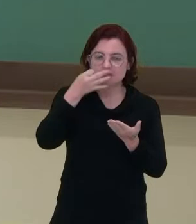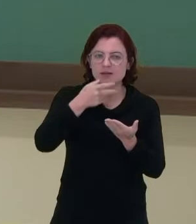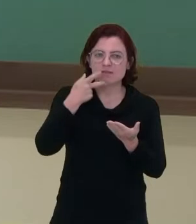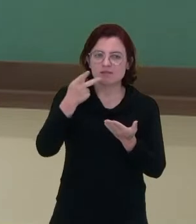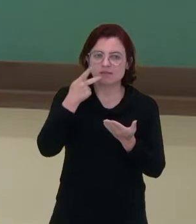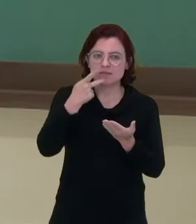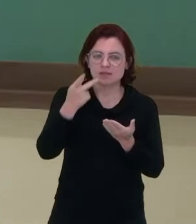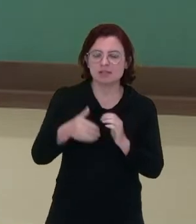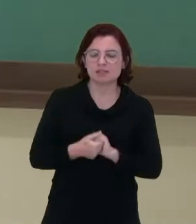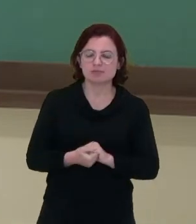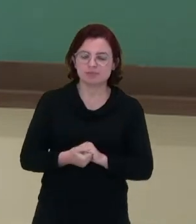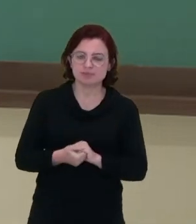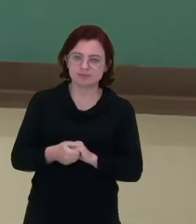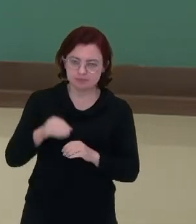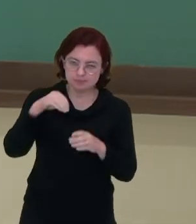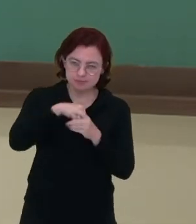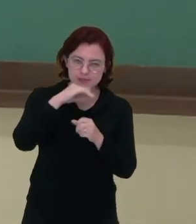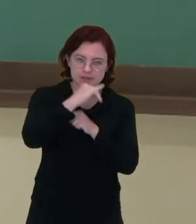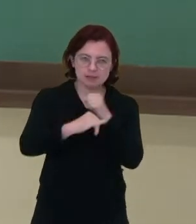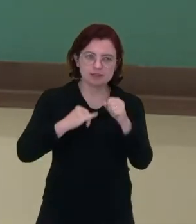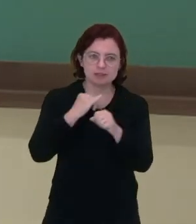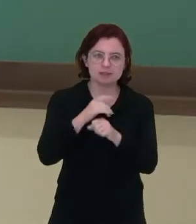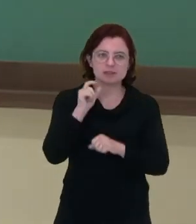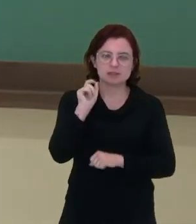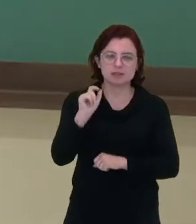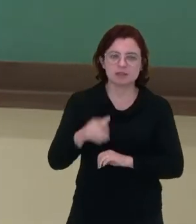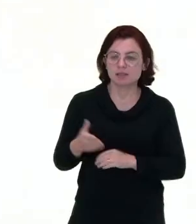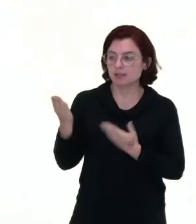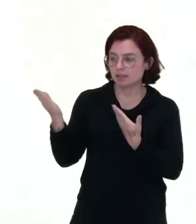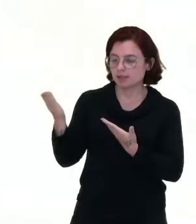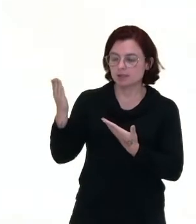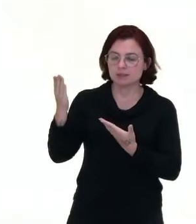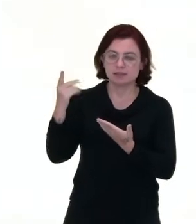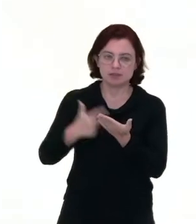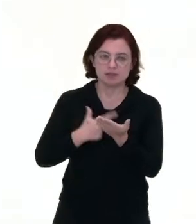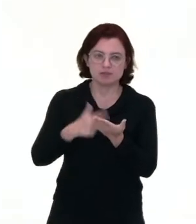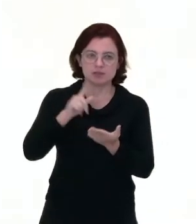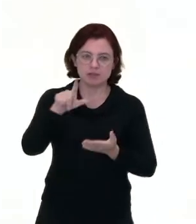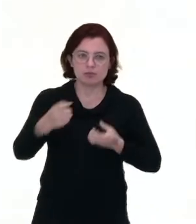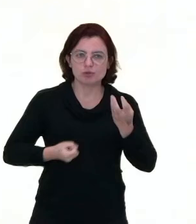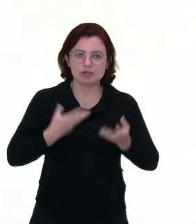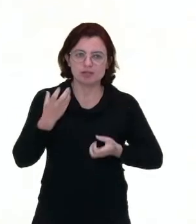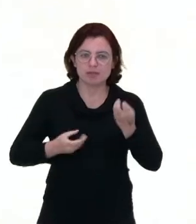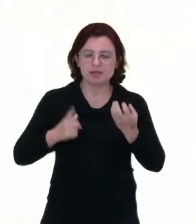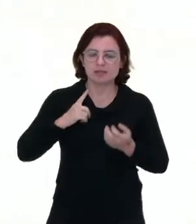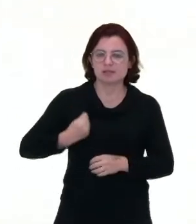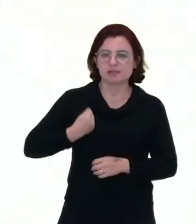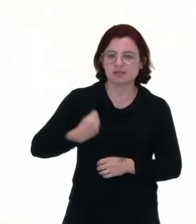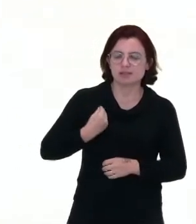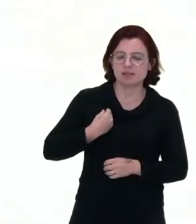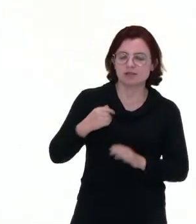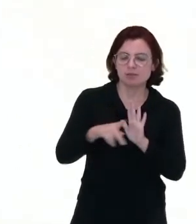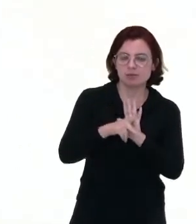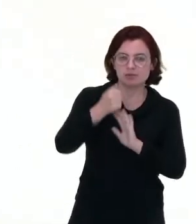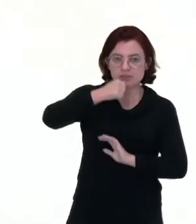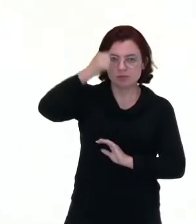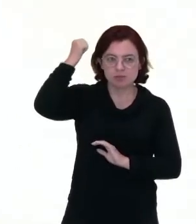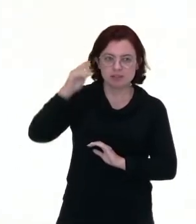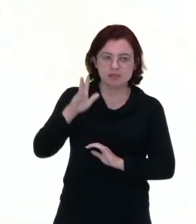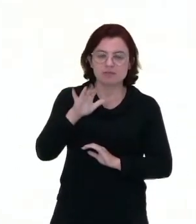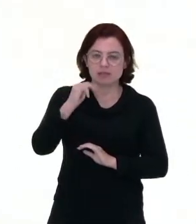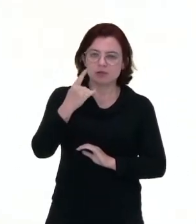por exemplo, aqui no texto 3, diz assim: esse livro é um poema. Me lembro que estava no pré-vestibular e um professor